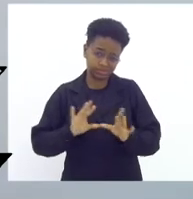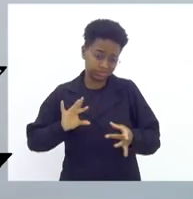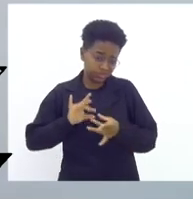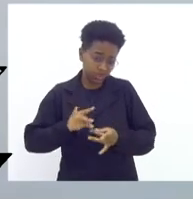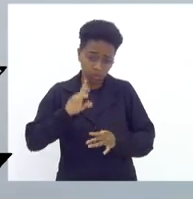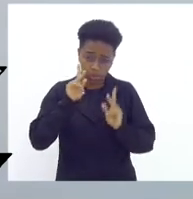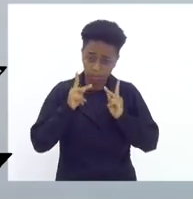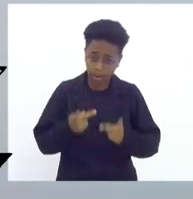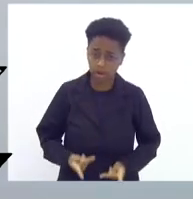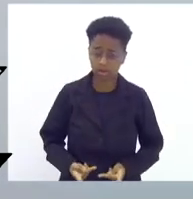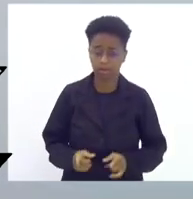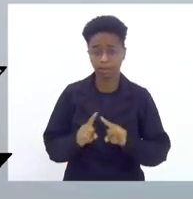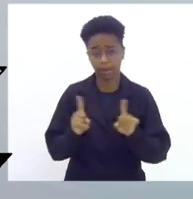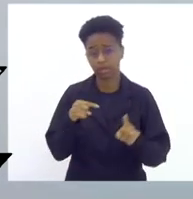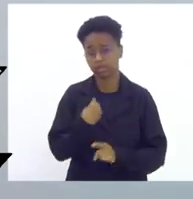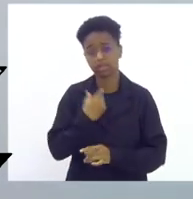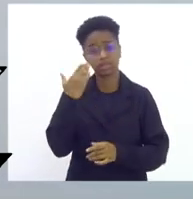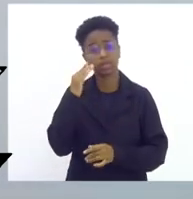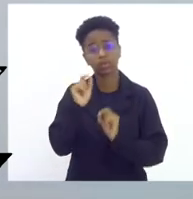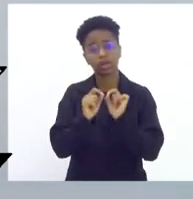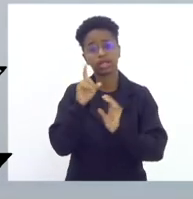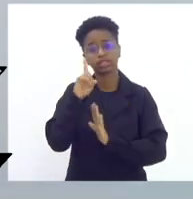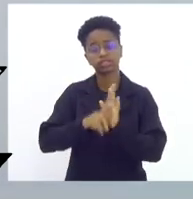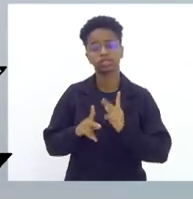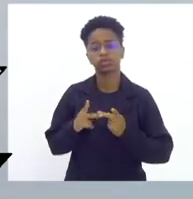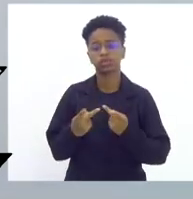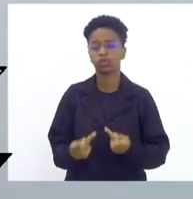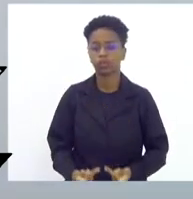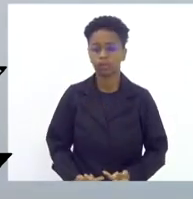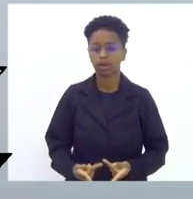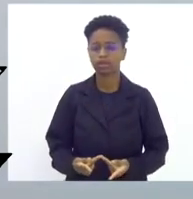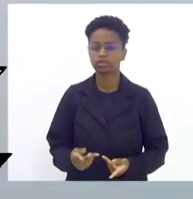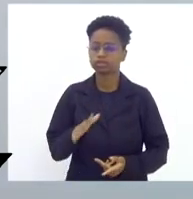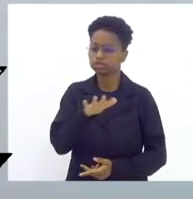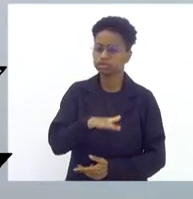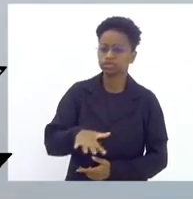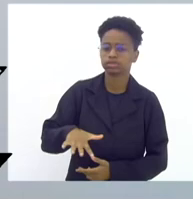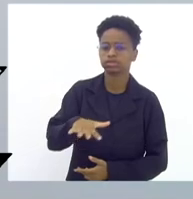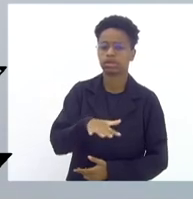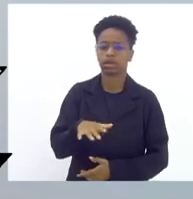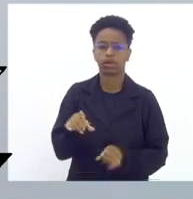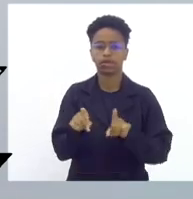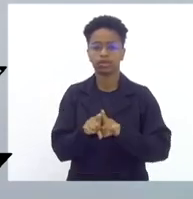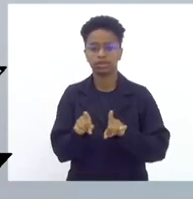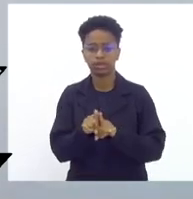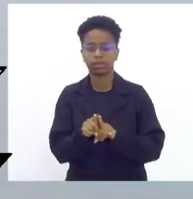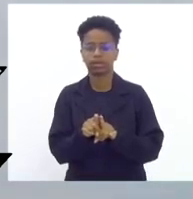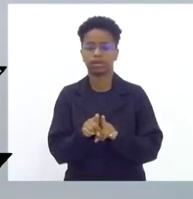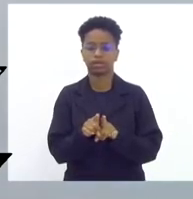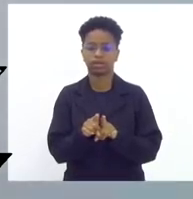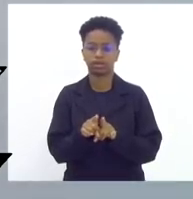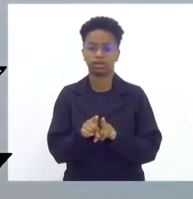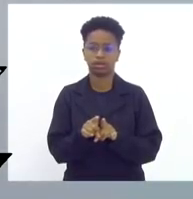E aí entendendo que direitos humanos em sua universalidade em sua indivisibilidade